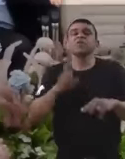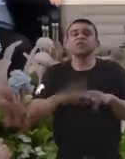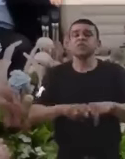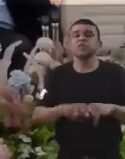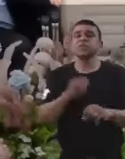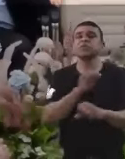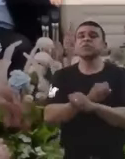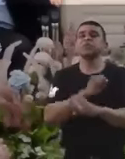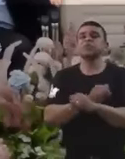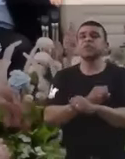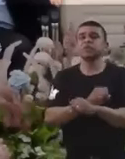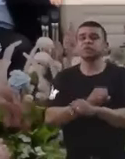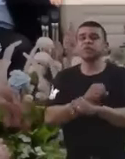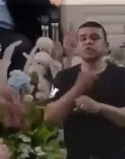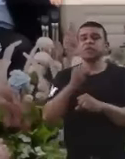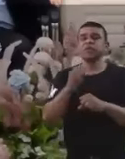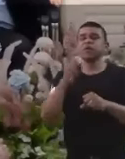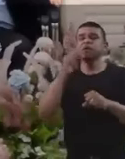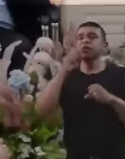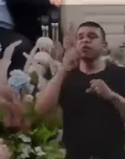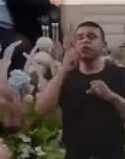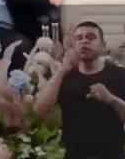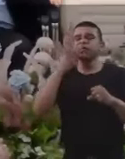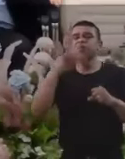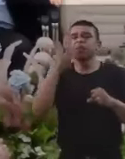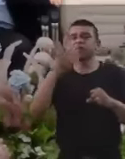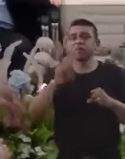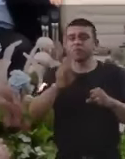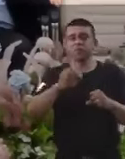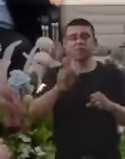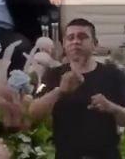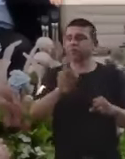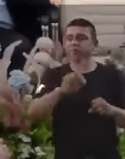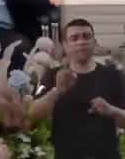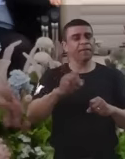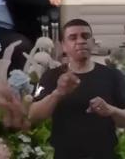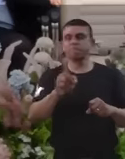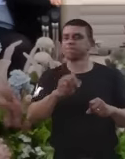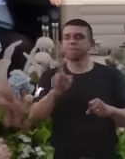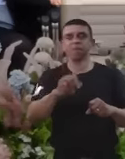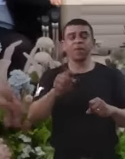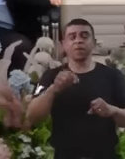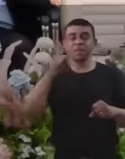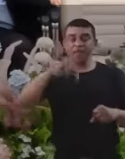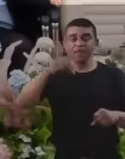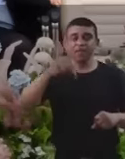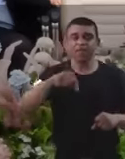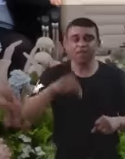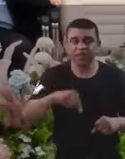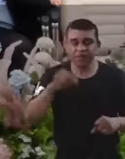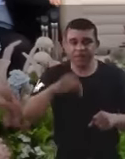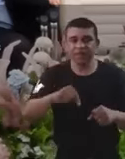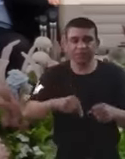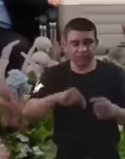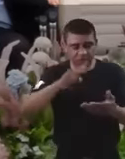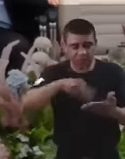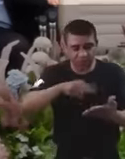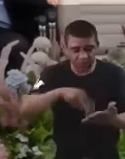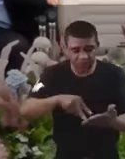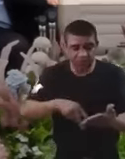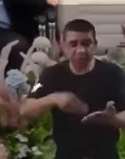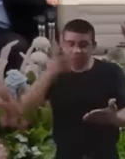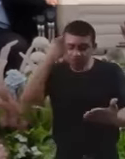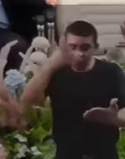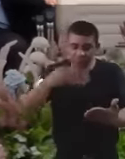só abrir a boca que o Espírito fala. Não, não está escrito isso, não. Está escrito aqui que o Espírito vai ensinar,